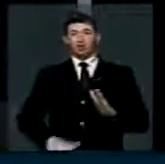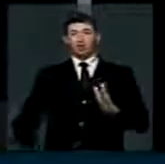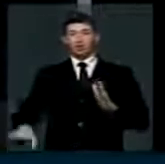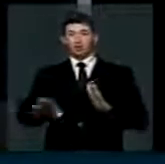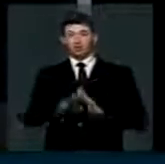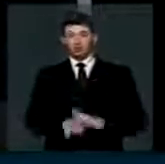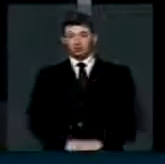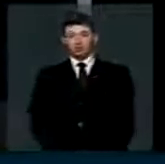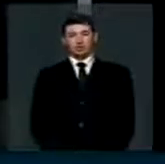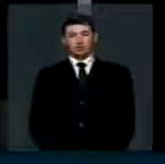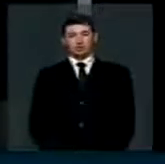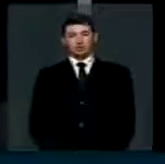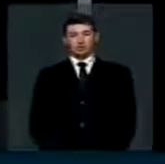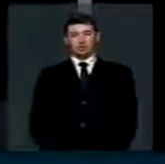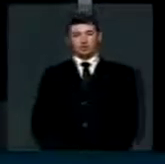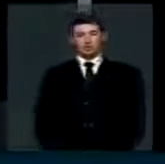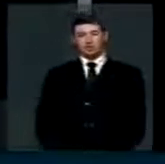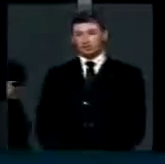amplamente